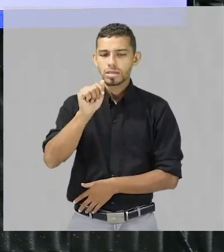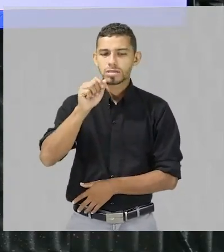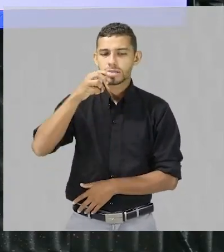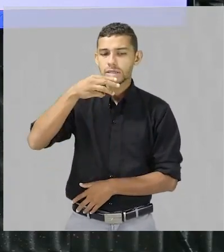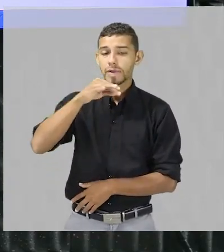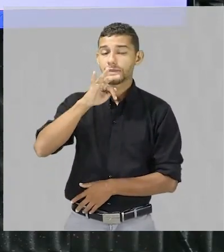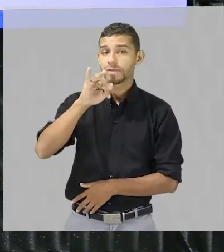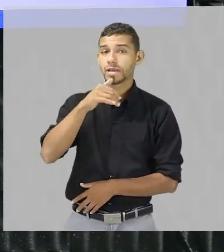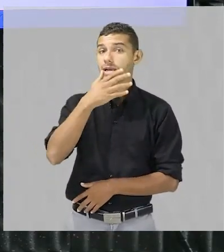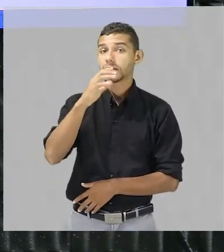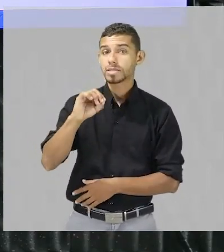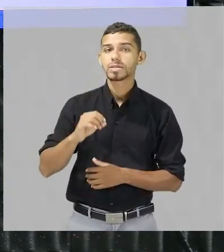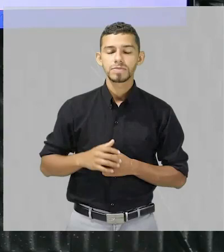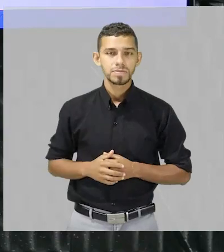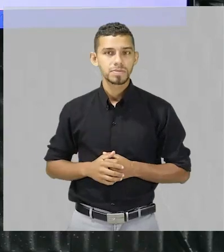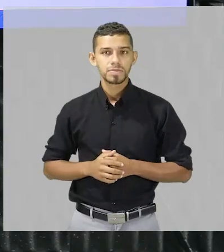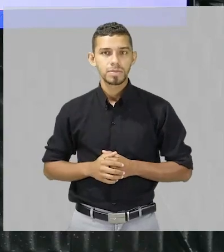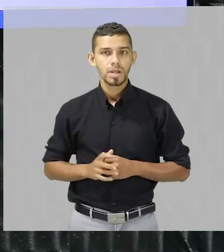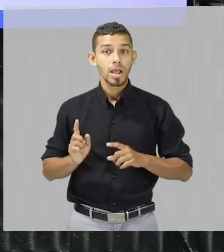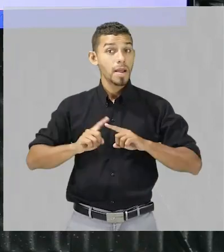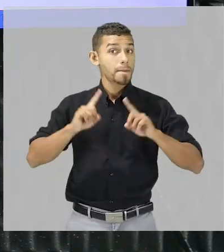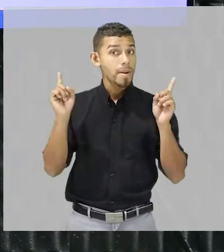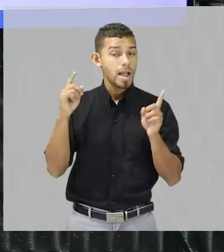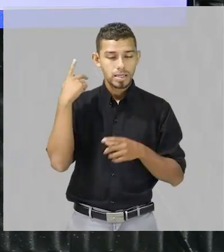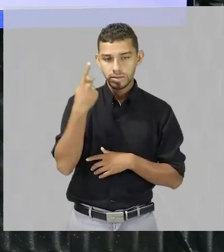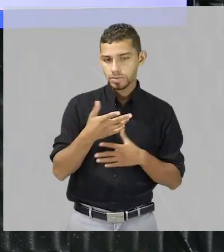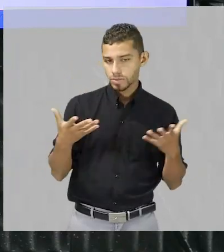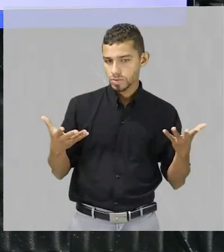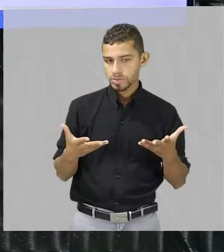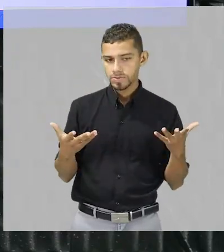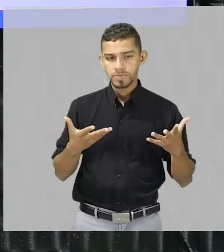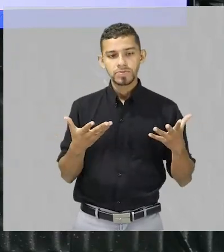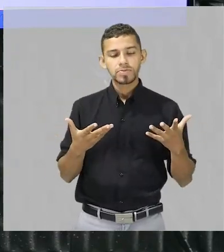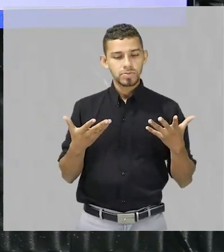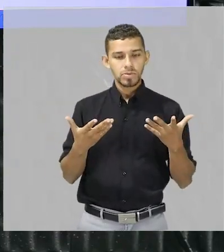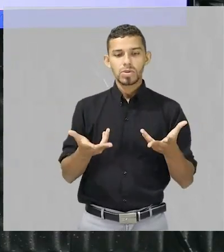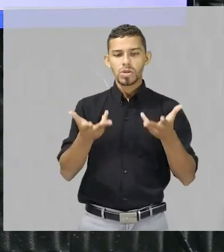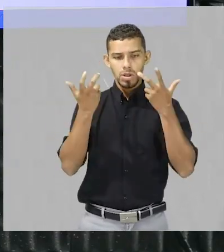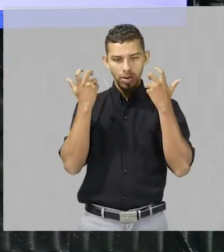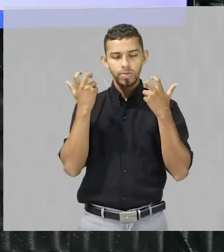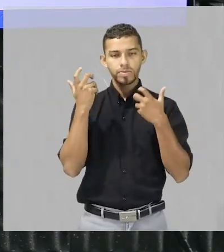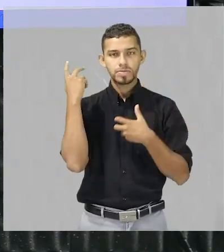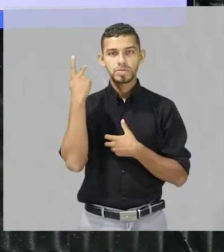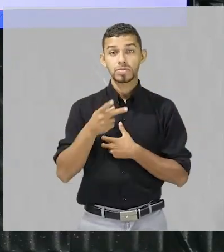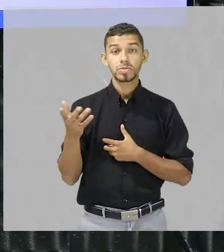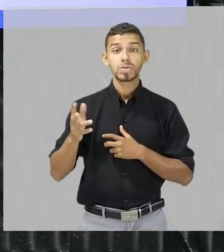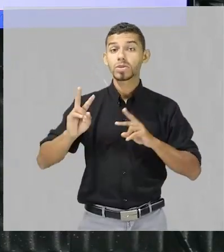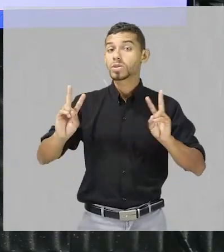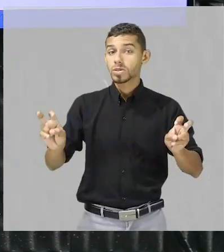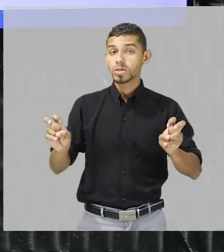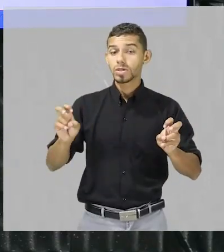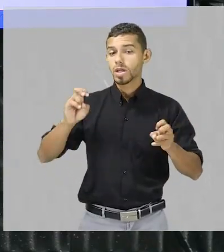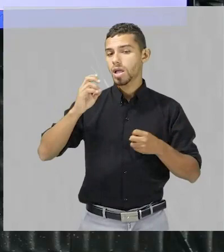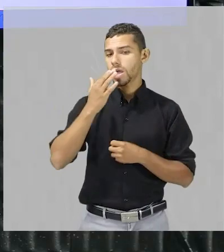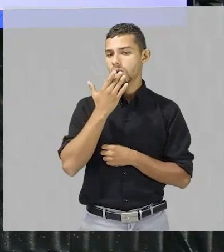ramificação, né? Mas, para esse aspecto, com relação